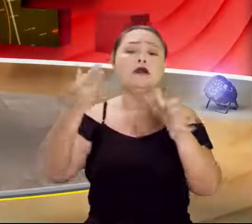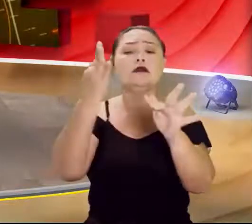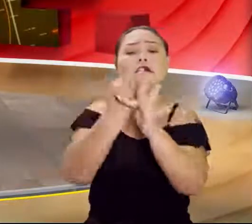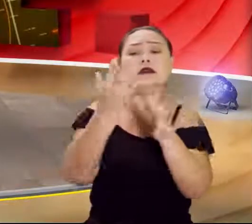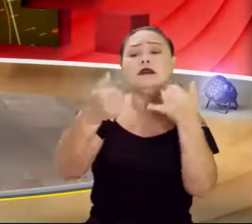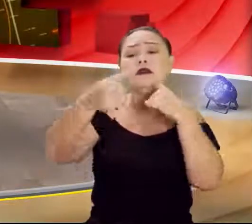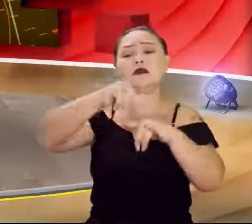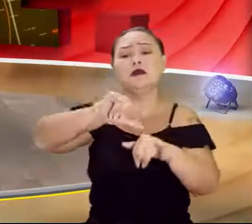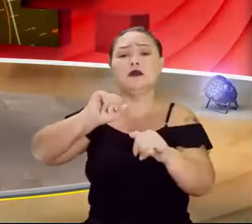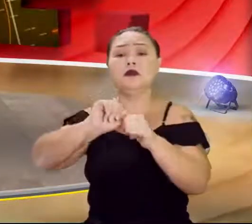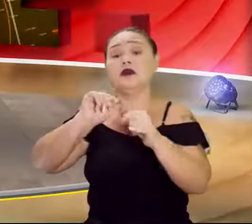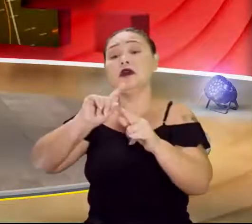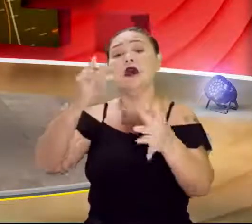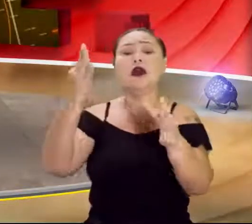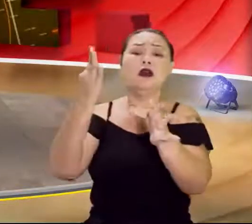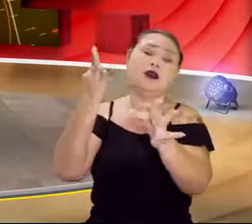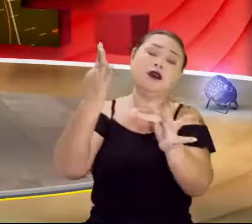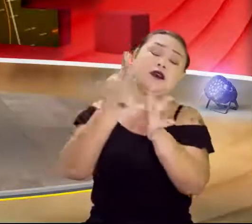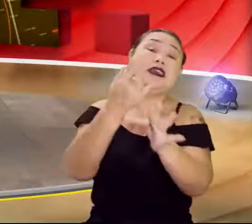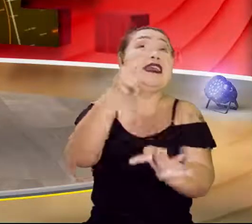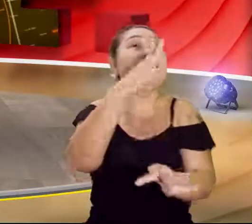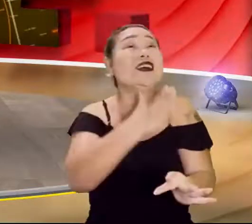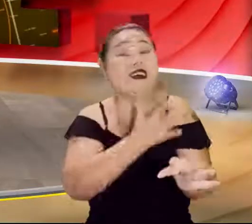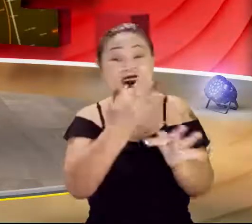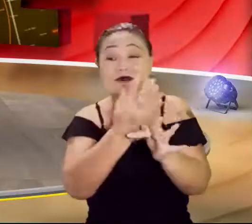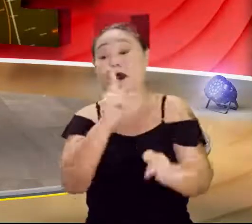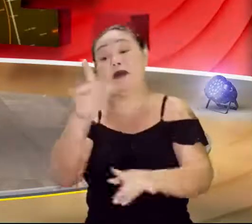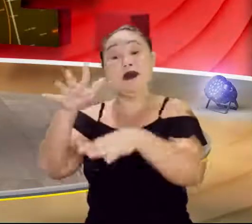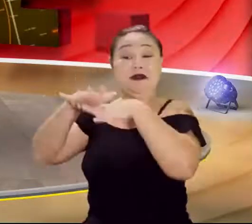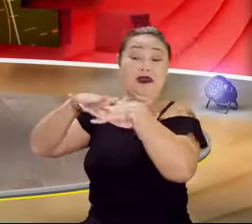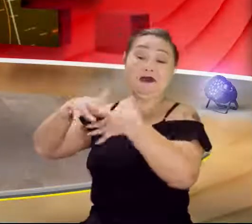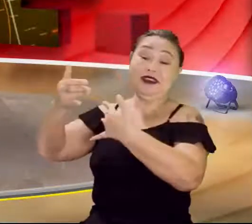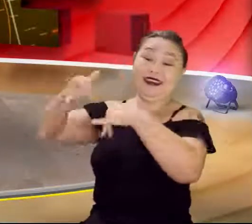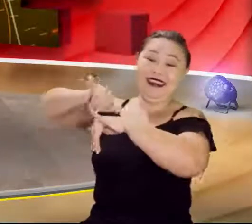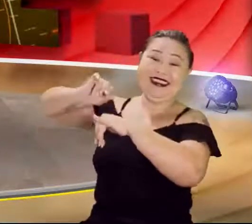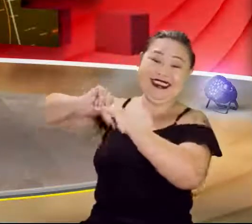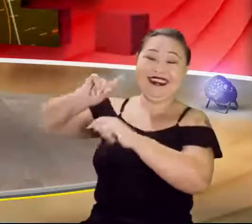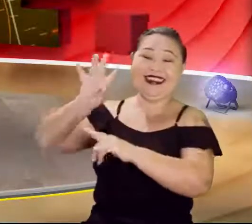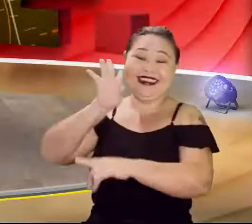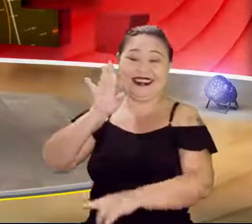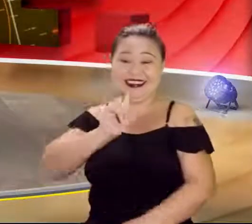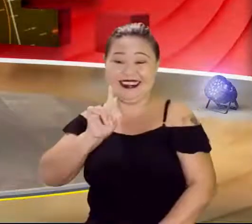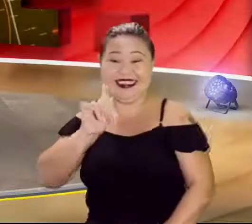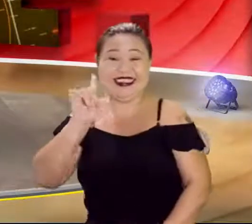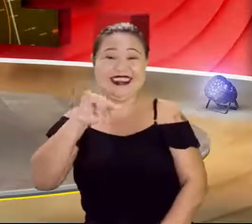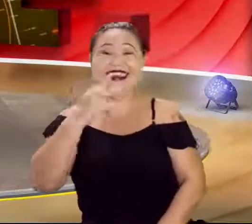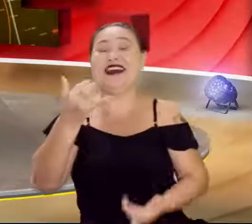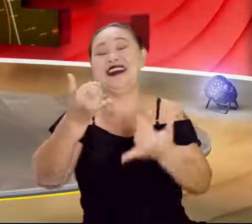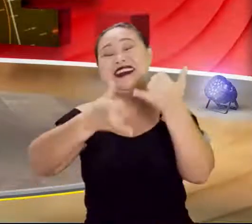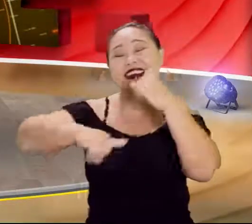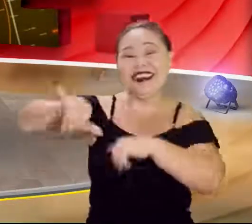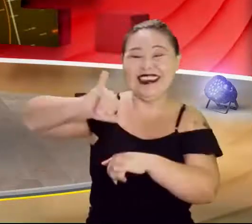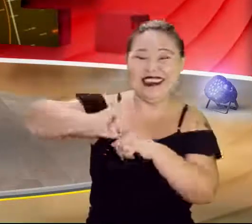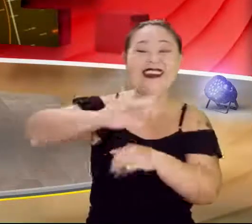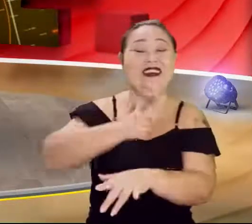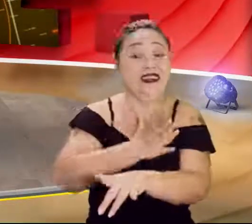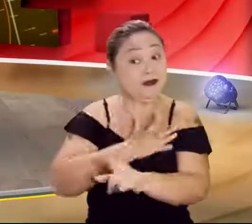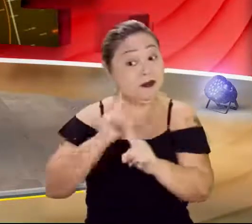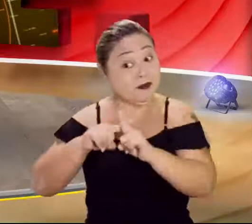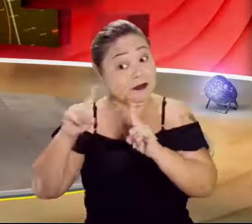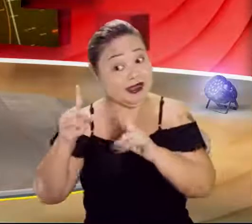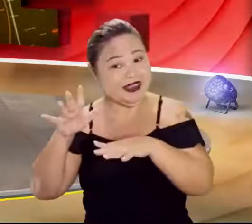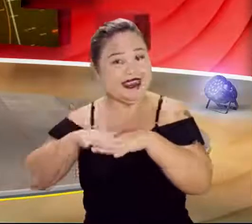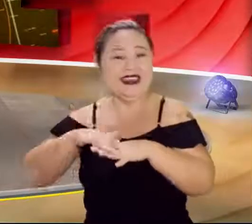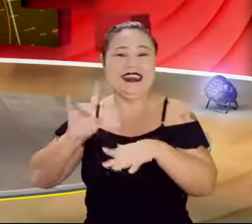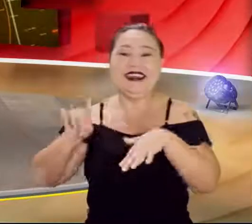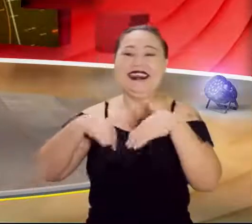química... Pro de física, ele fala assim, não, eu gosto de física, mas matemática e química não é legal. O de química, eu gosto de química, mas